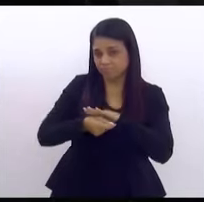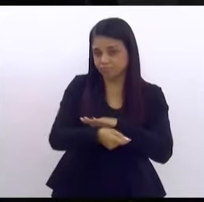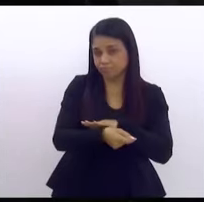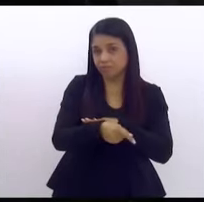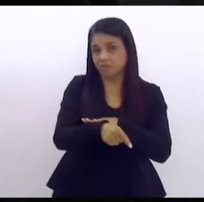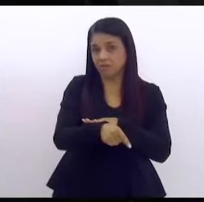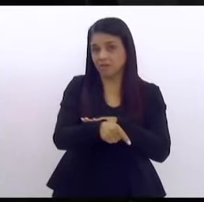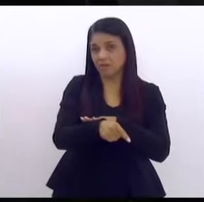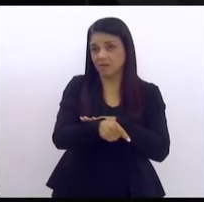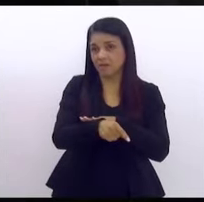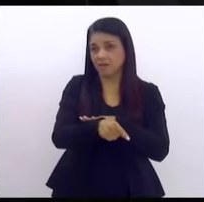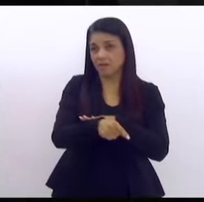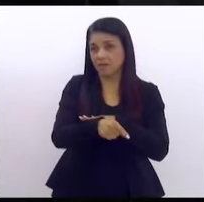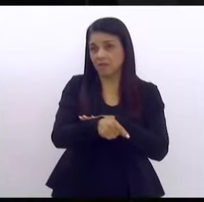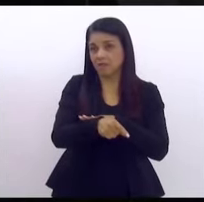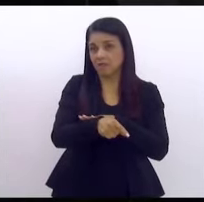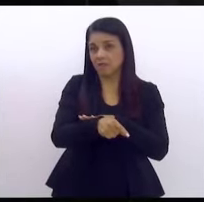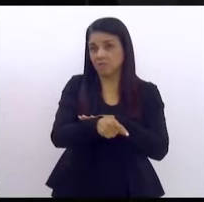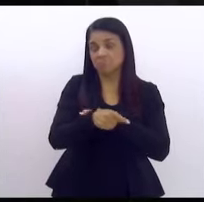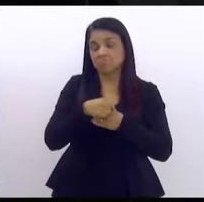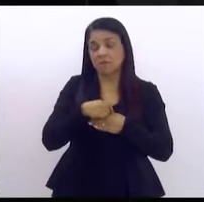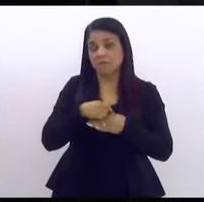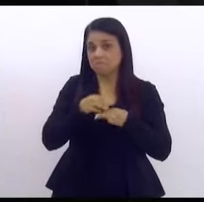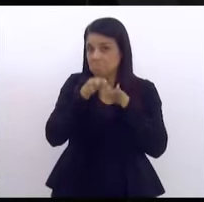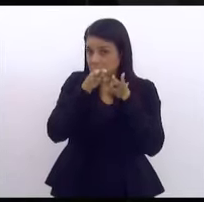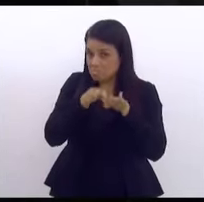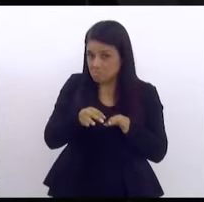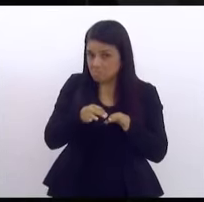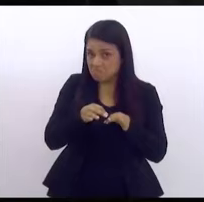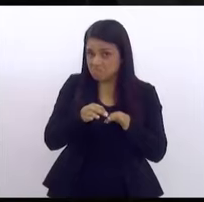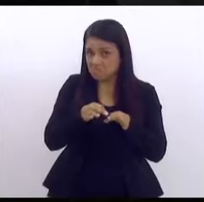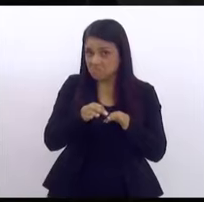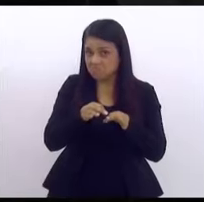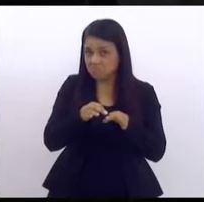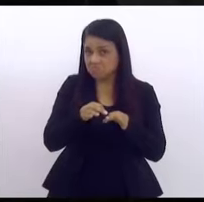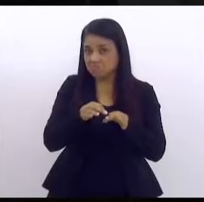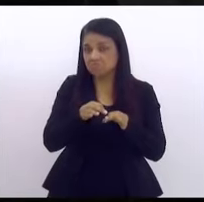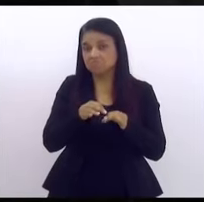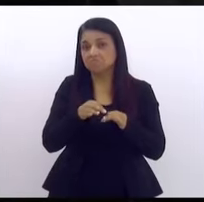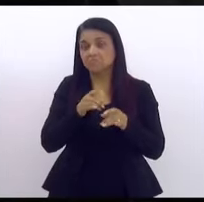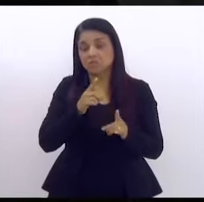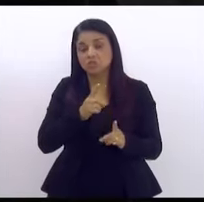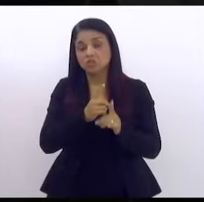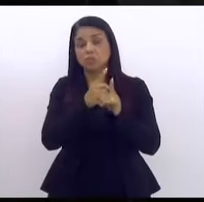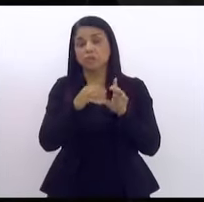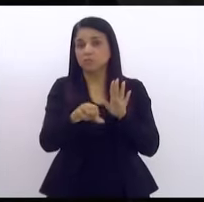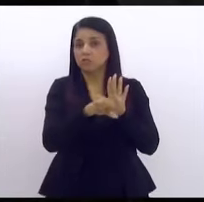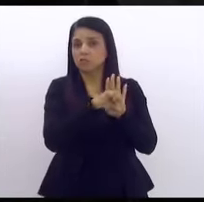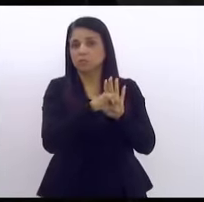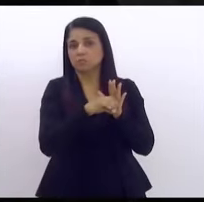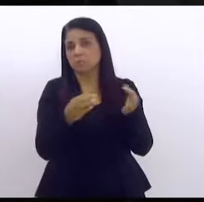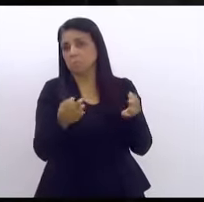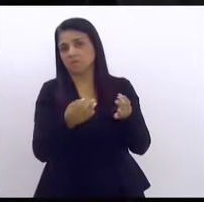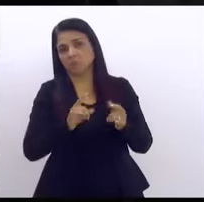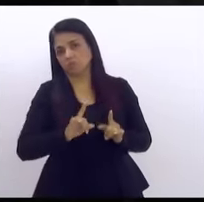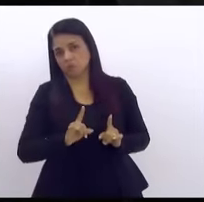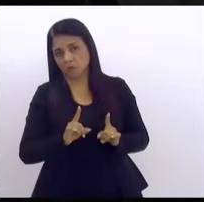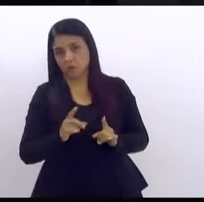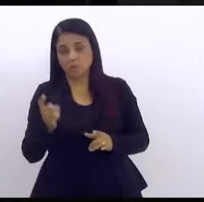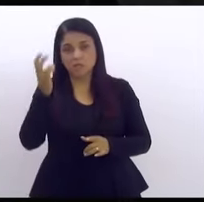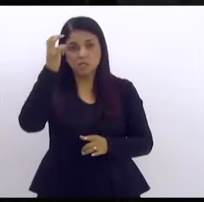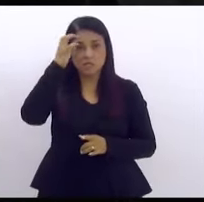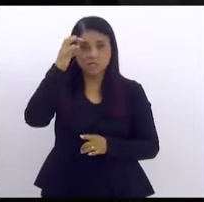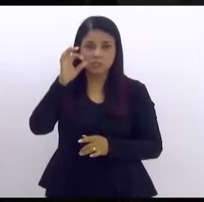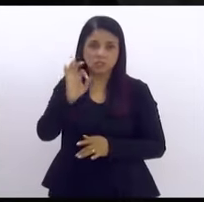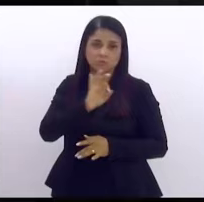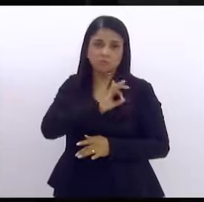dizer que teremos uma eficácia, por exemplo, na descoberta de crimes, por exemplo, na inteligência da Polícia